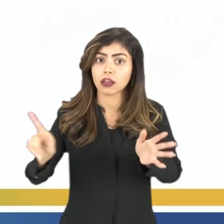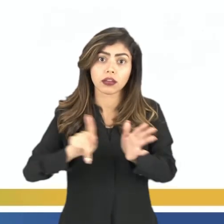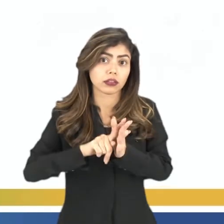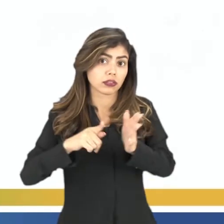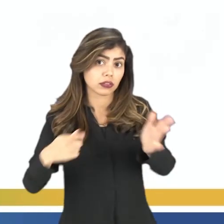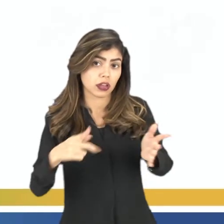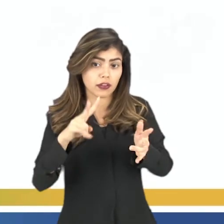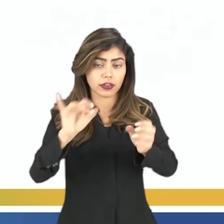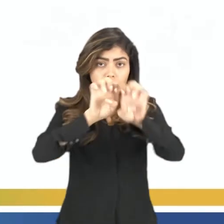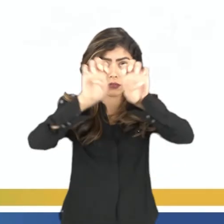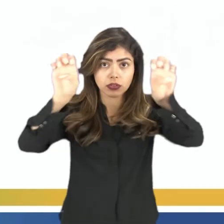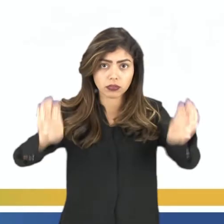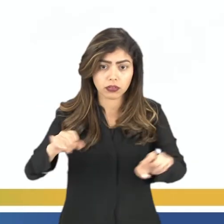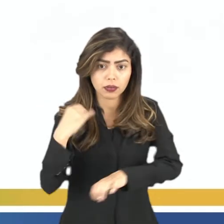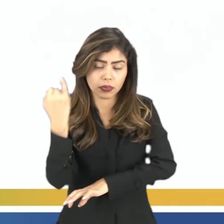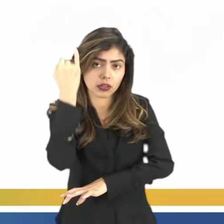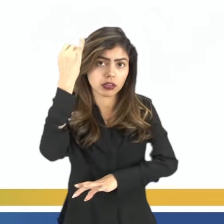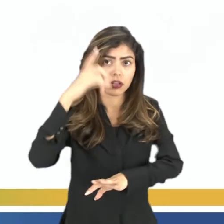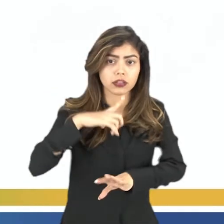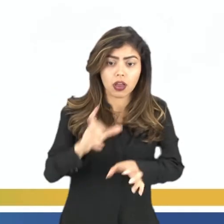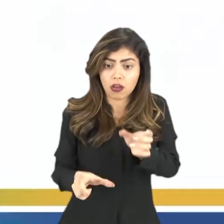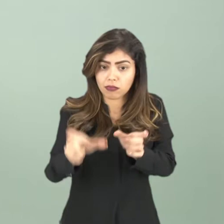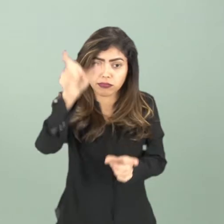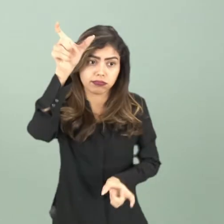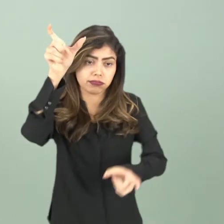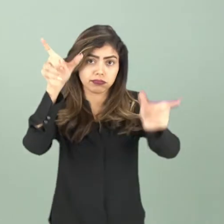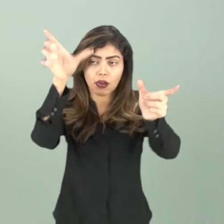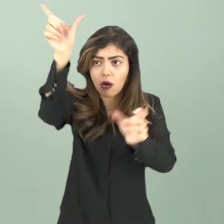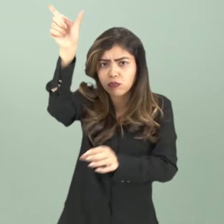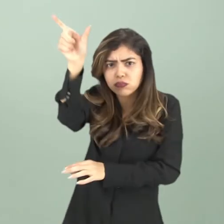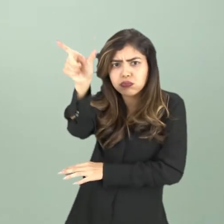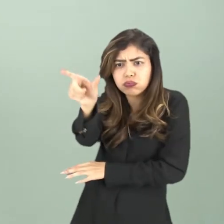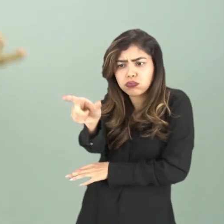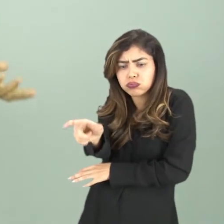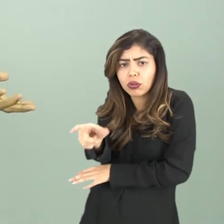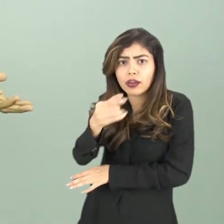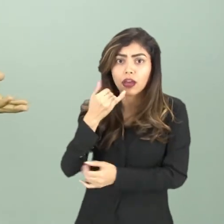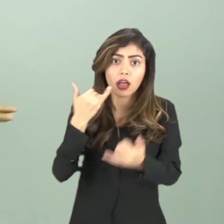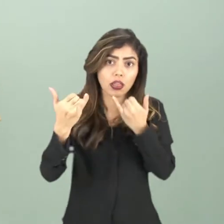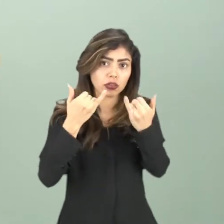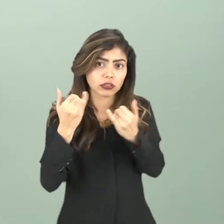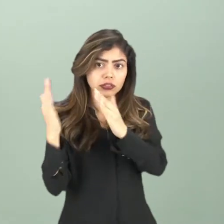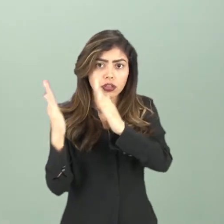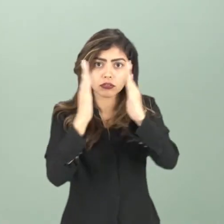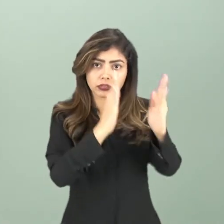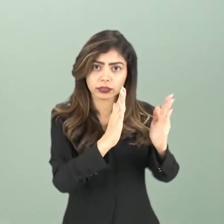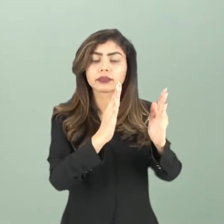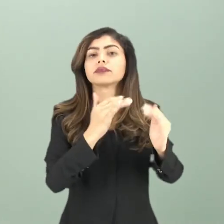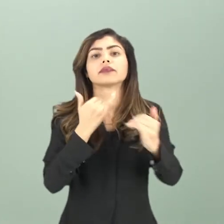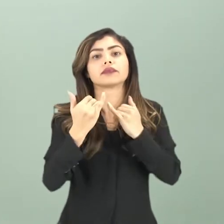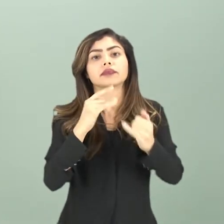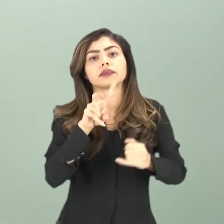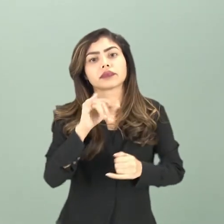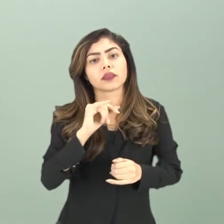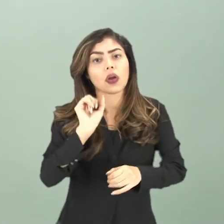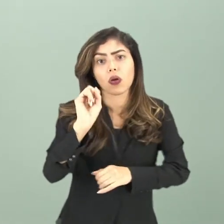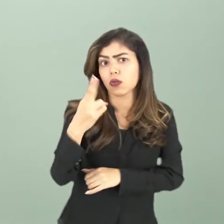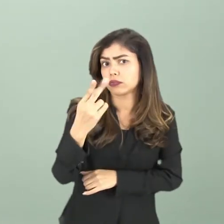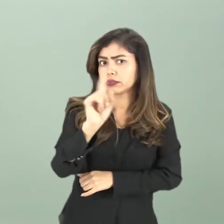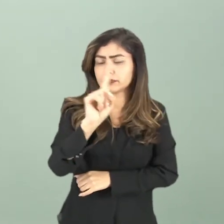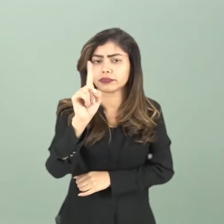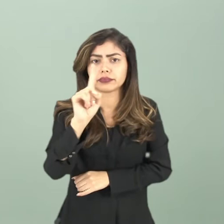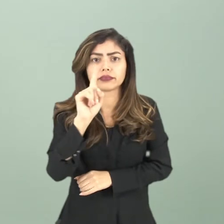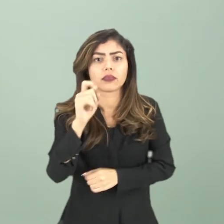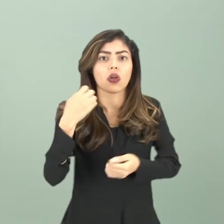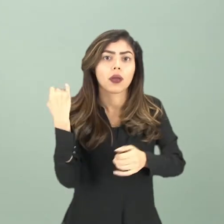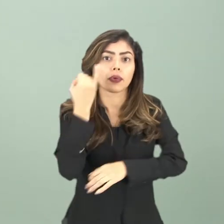tem uma estrutura específica, que vai ser uma coluninha fininha ao lado de alguma notícia importante ou não. Não necessariamente a